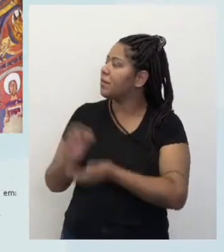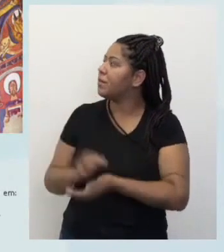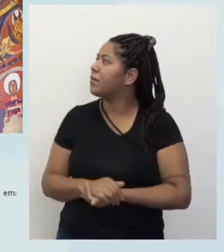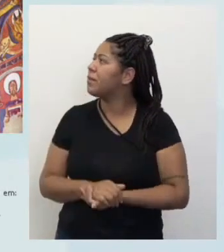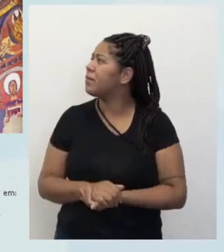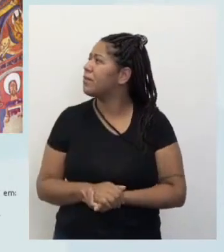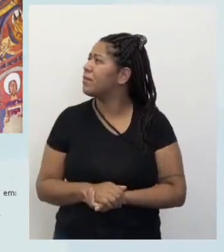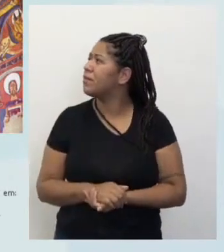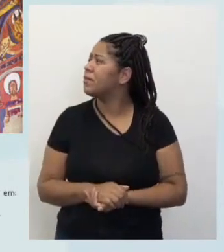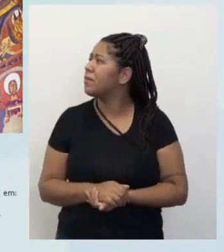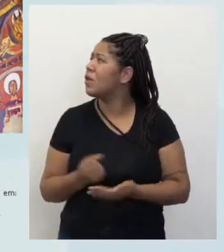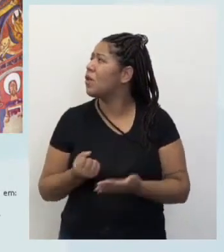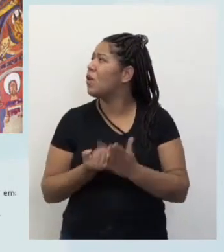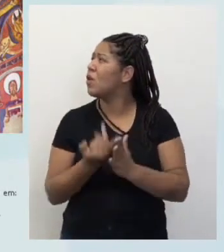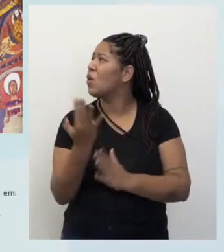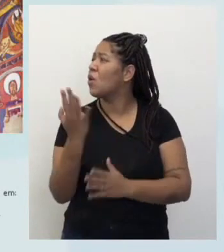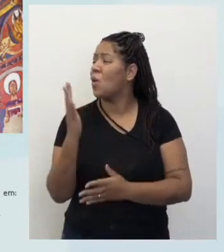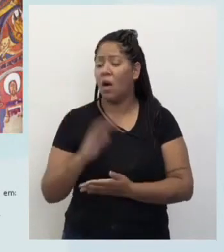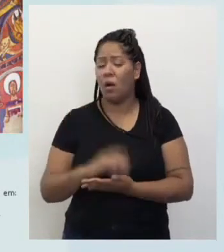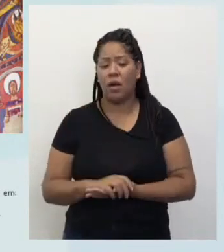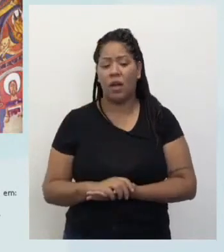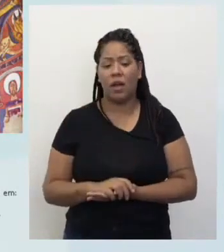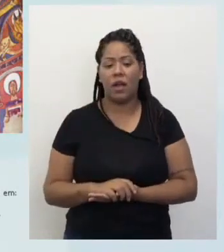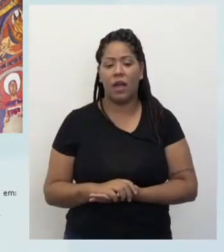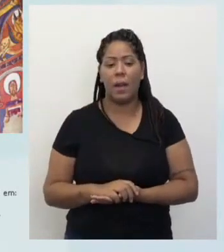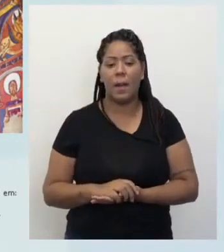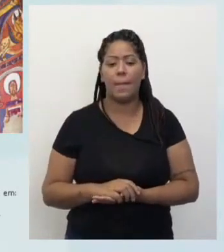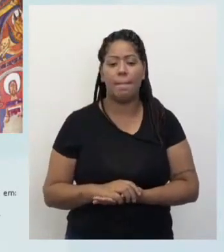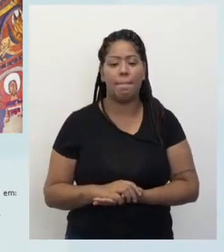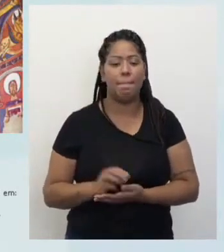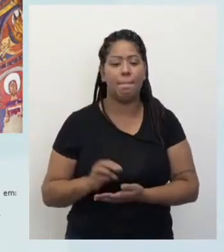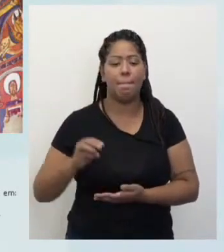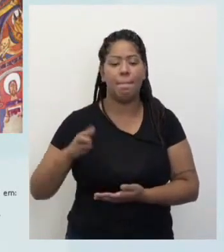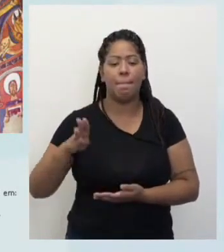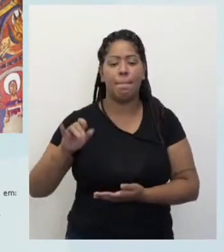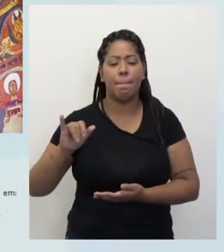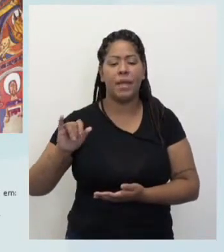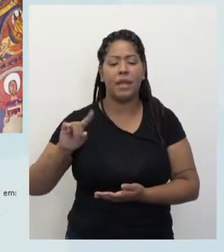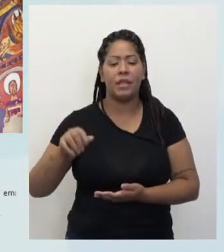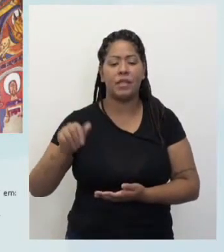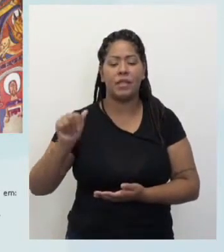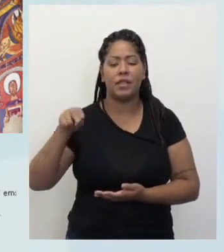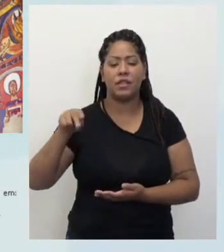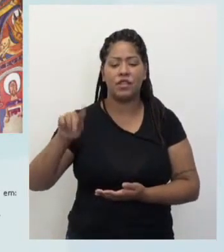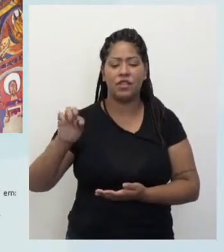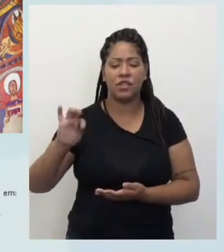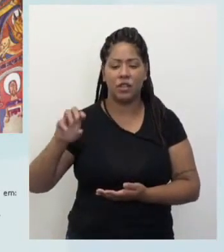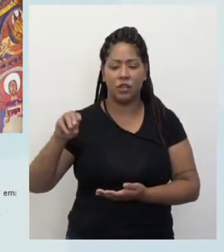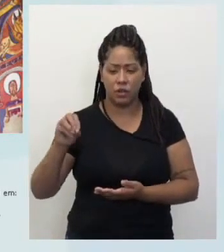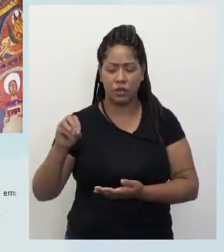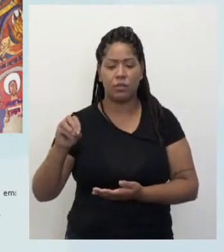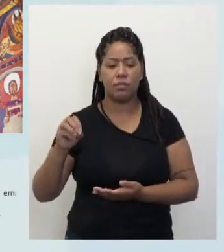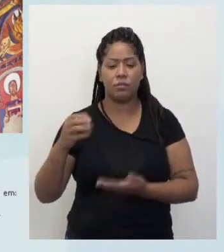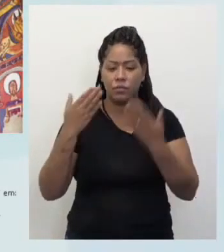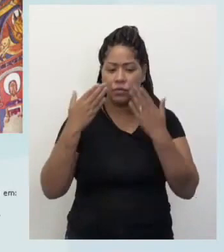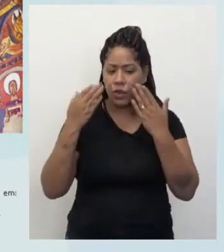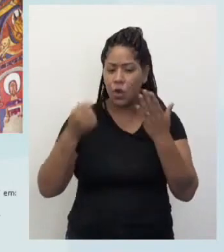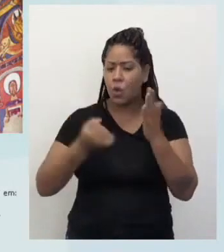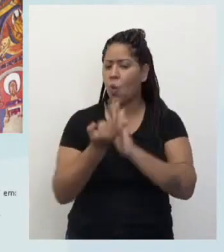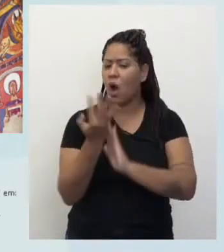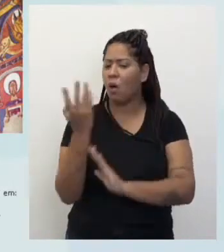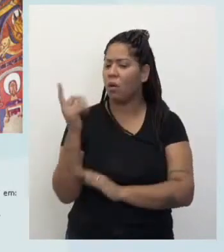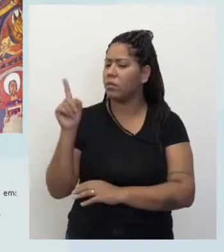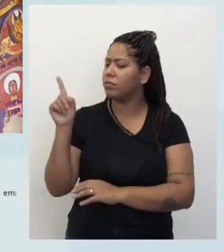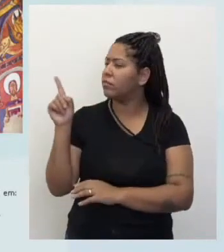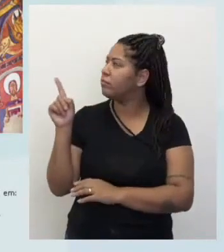Qual dessas imagens é bizantina e qual é medieval? Olhem que elas estão numeradas, hein? Em 2 minutos a gente volta.